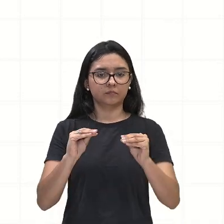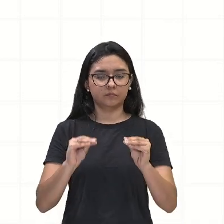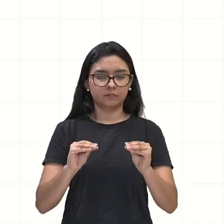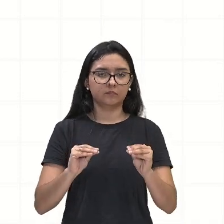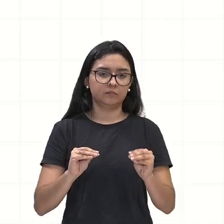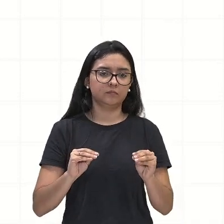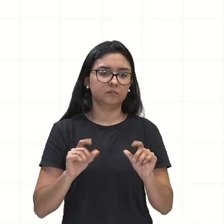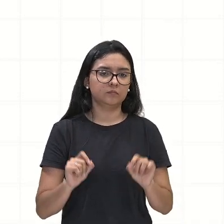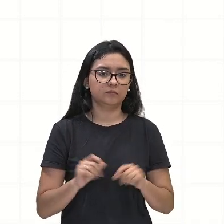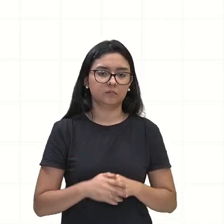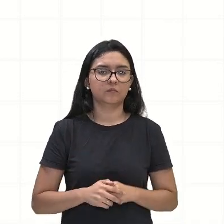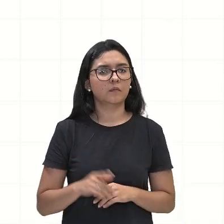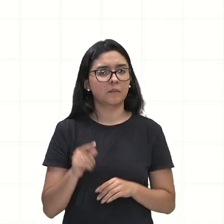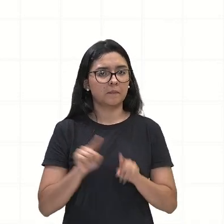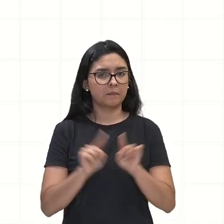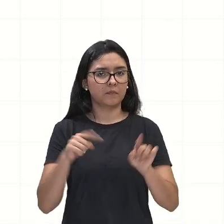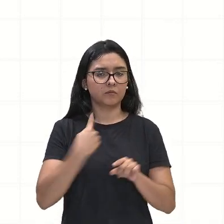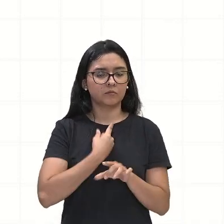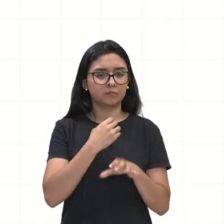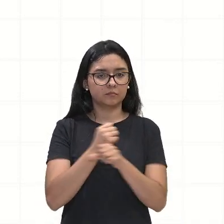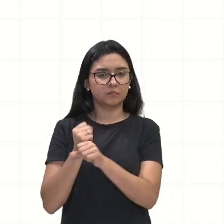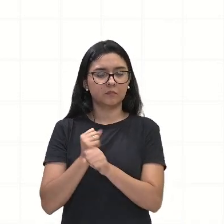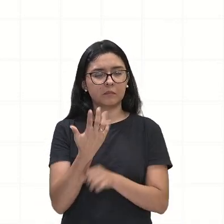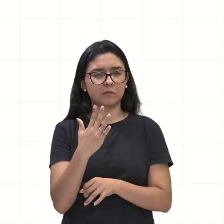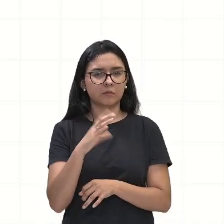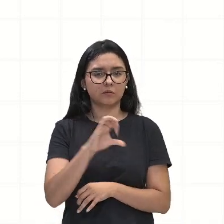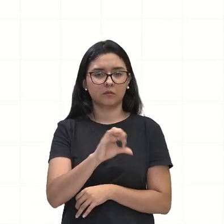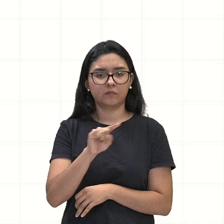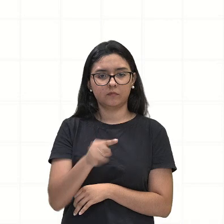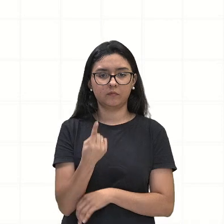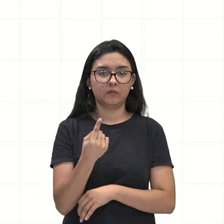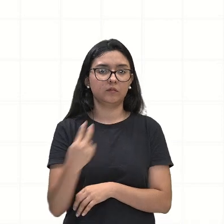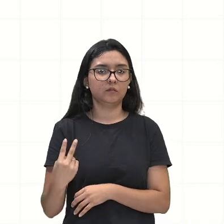né? Mas a gente fez a continha, é aproximadamente